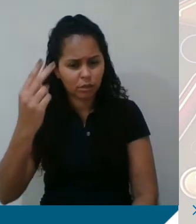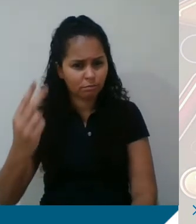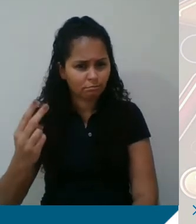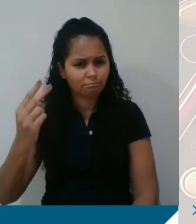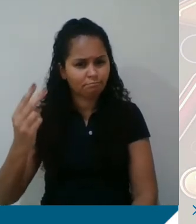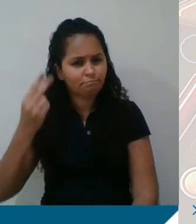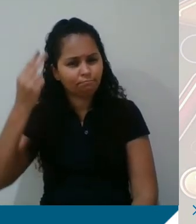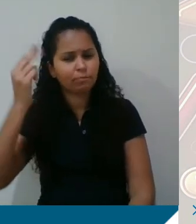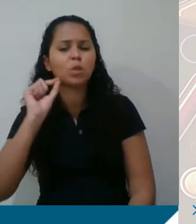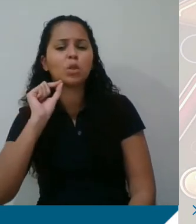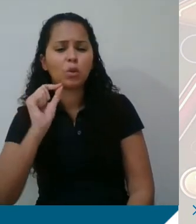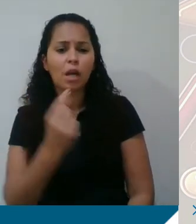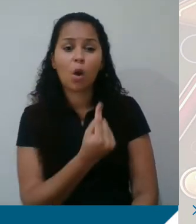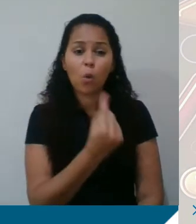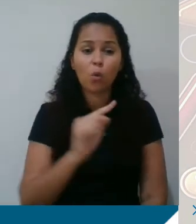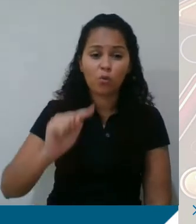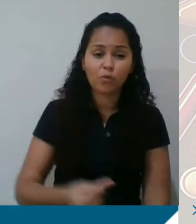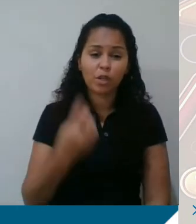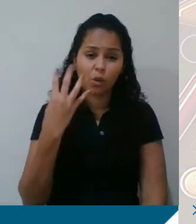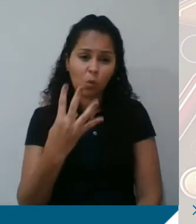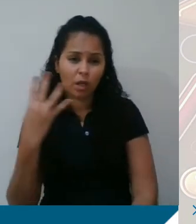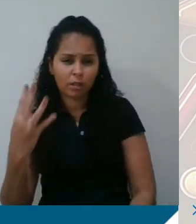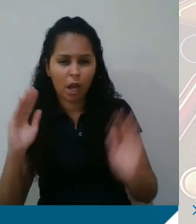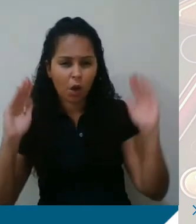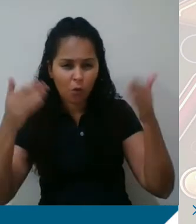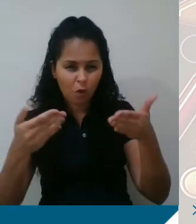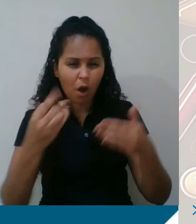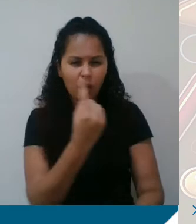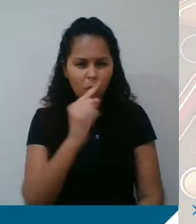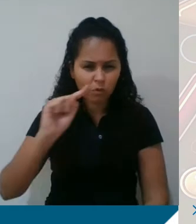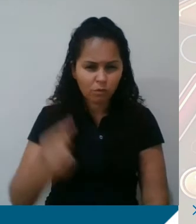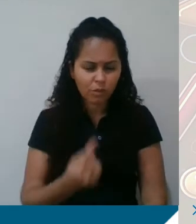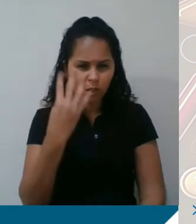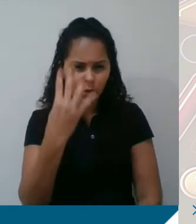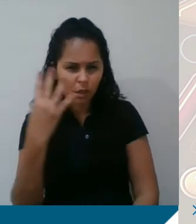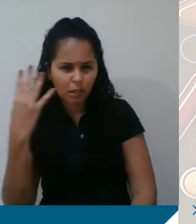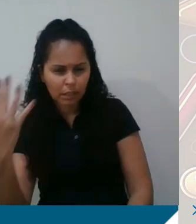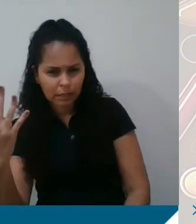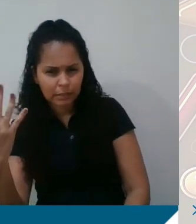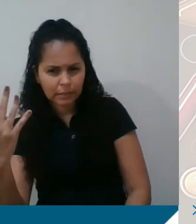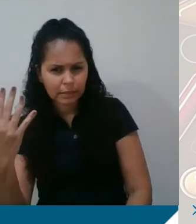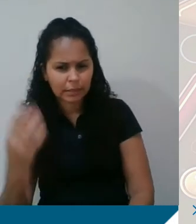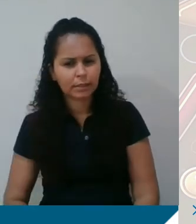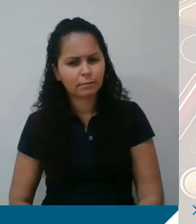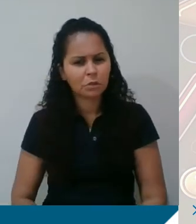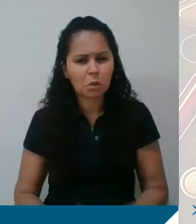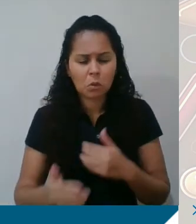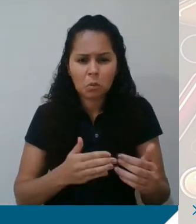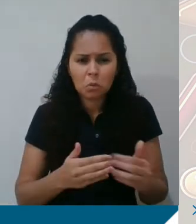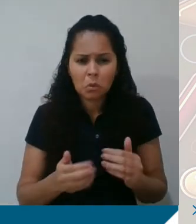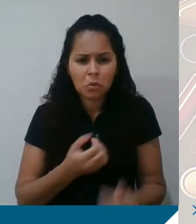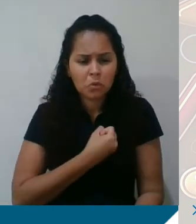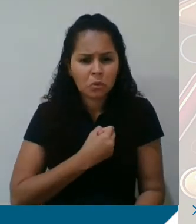ou 1,2 vezes 1,2, é 1,44. Então, foca nesse 1,44. Uma coisa multiplicada